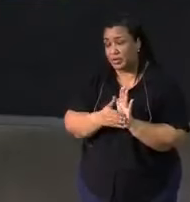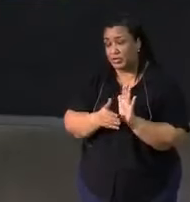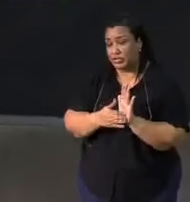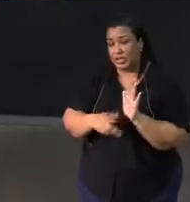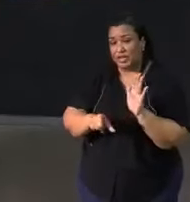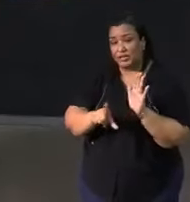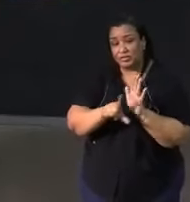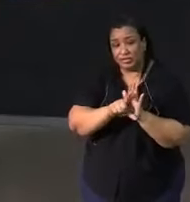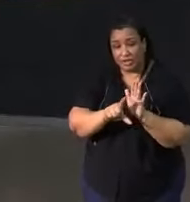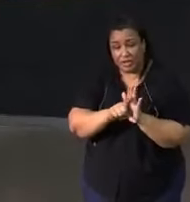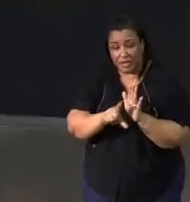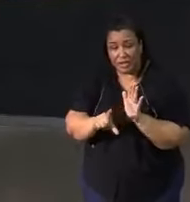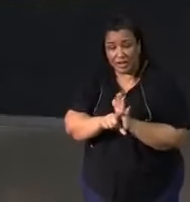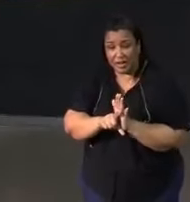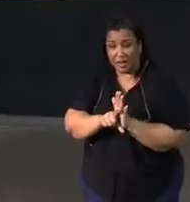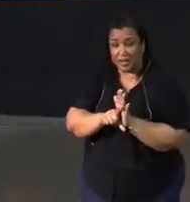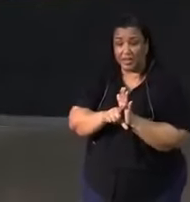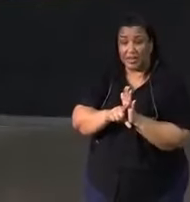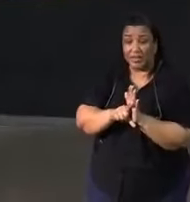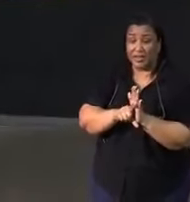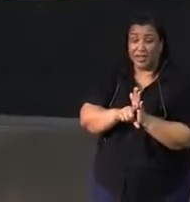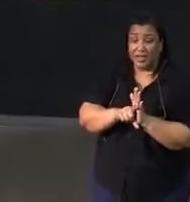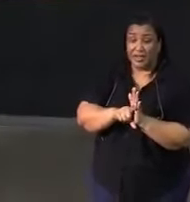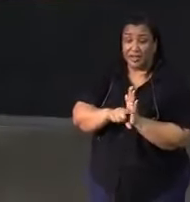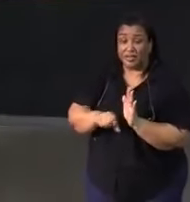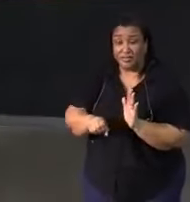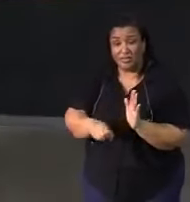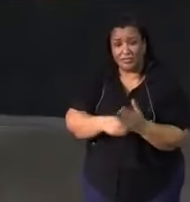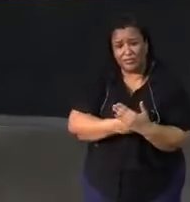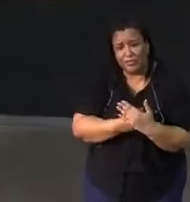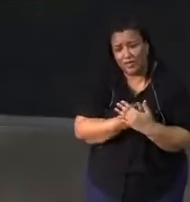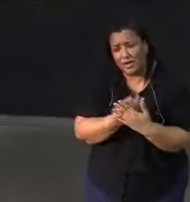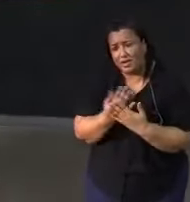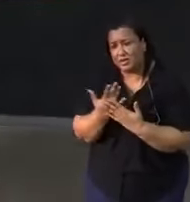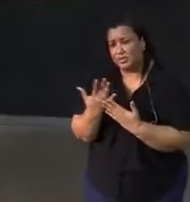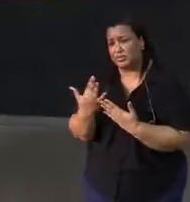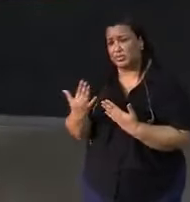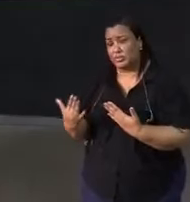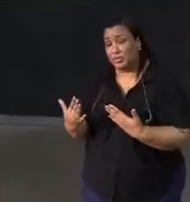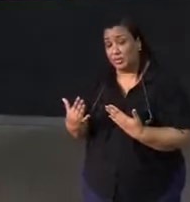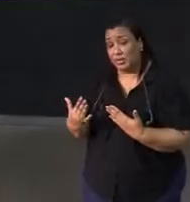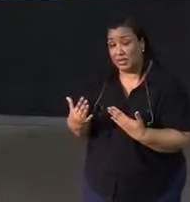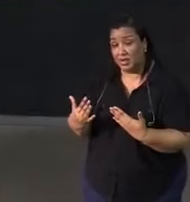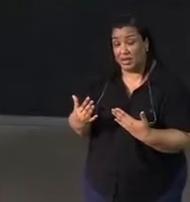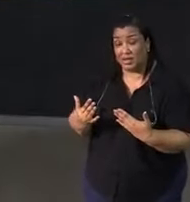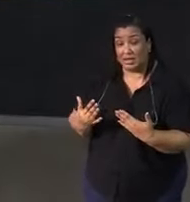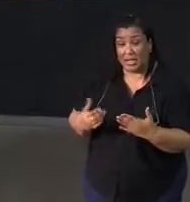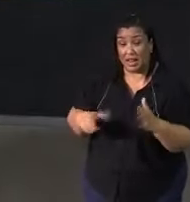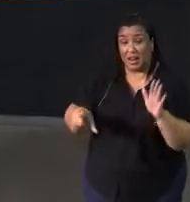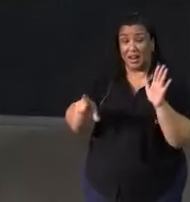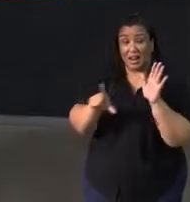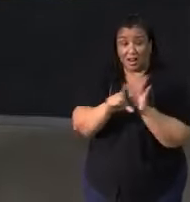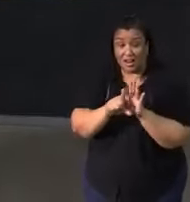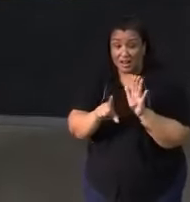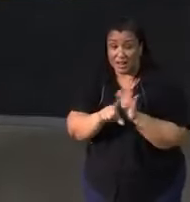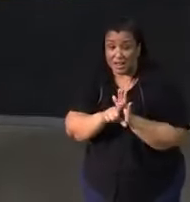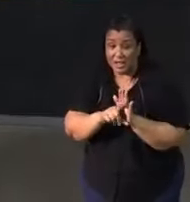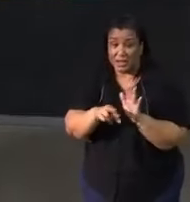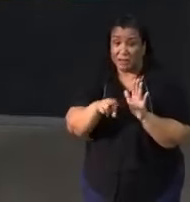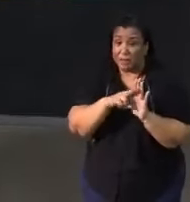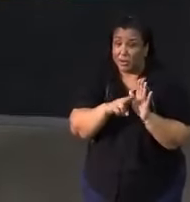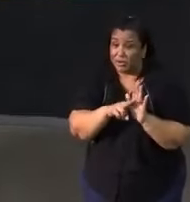É aumentando mobilidade, aumentando facilidade, dificultando questões legais, né?